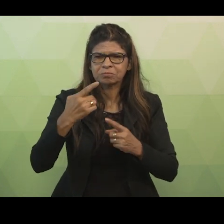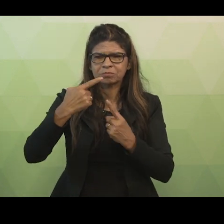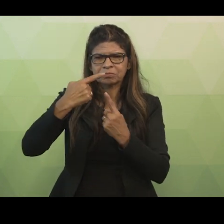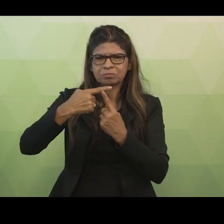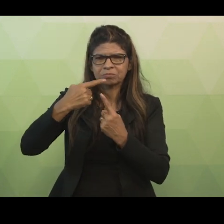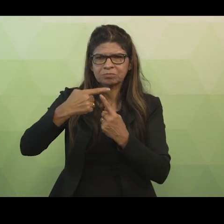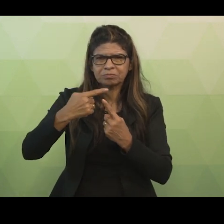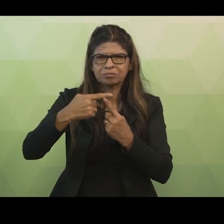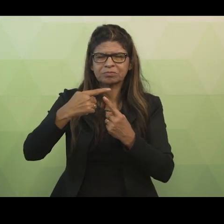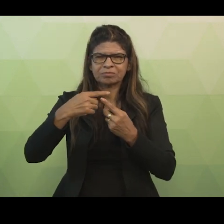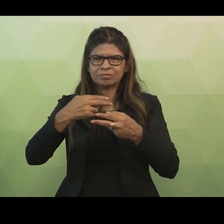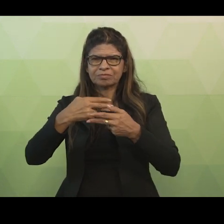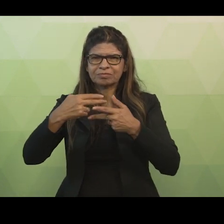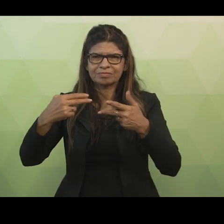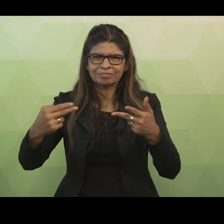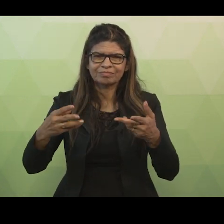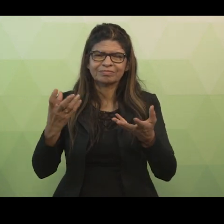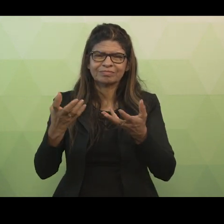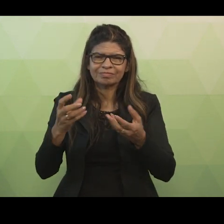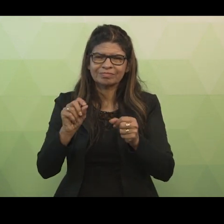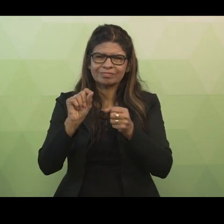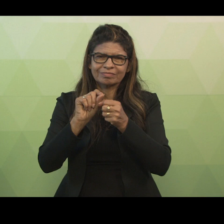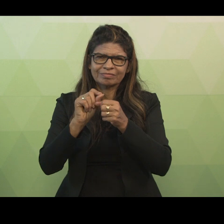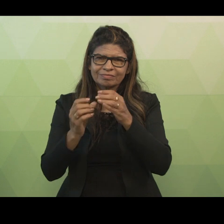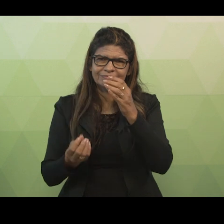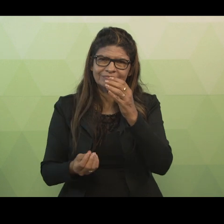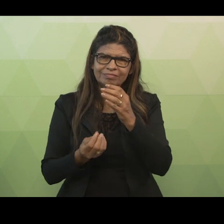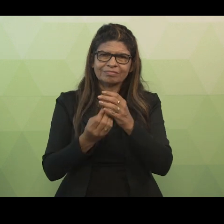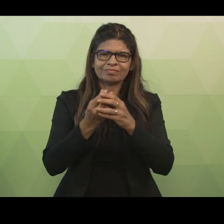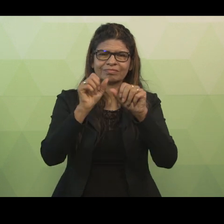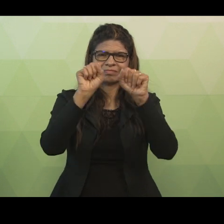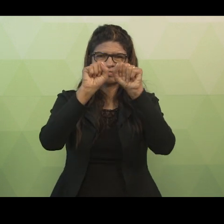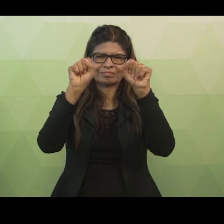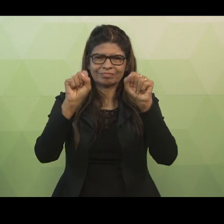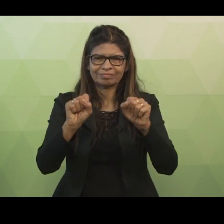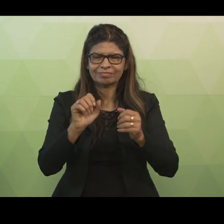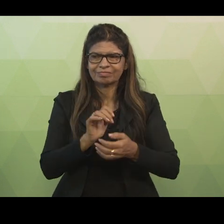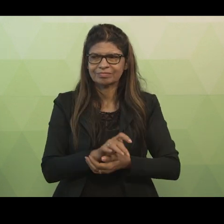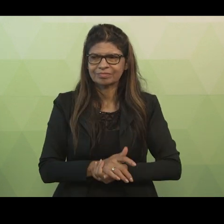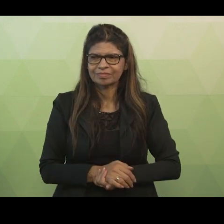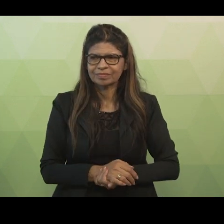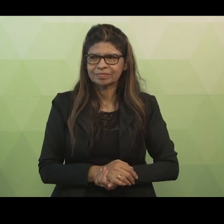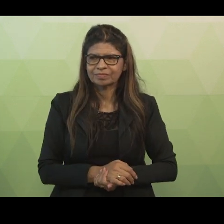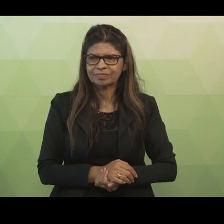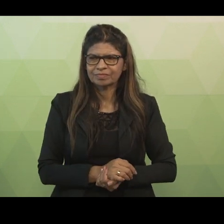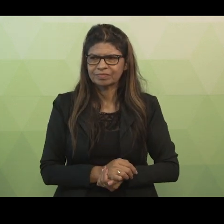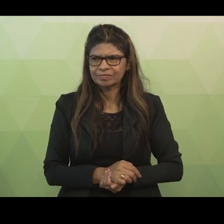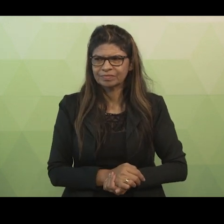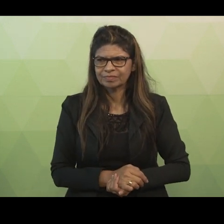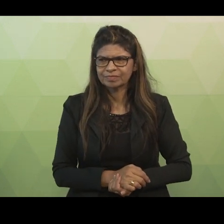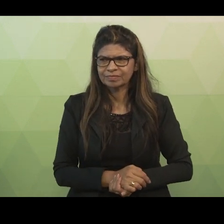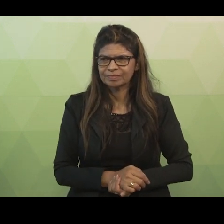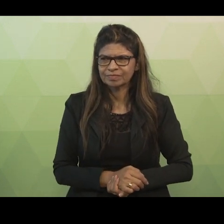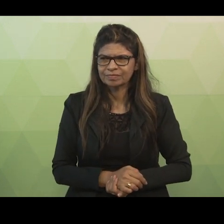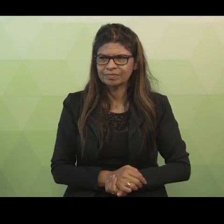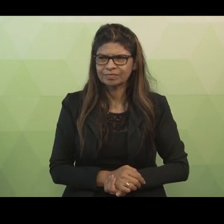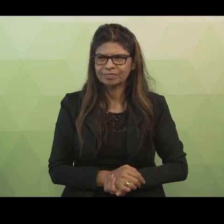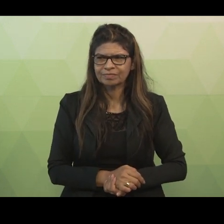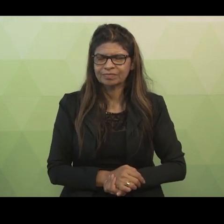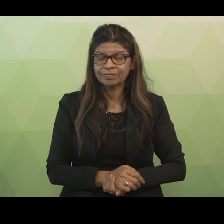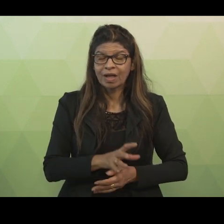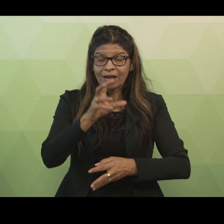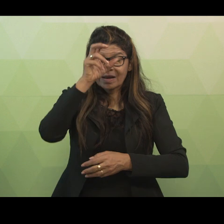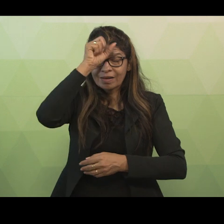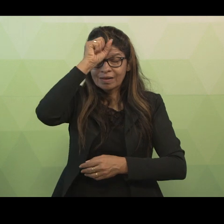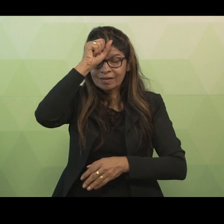Após identificar a oportunidade de um negócio, o primeiro passo do analista de sistemas deverá ser a realização de